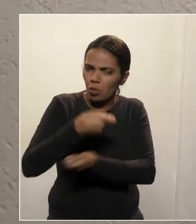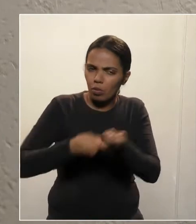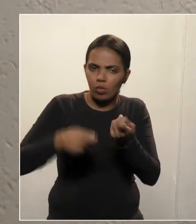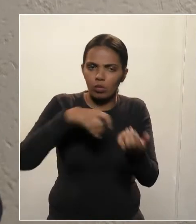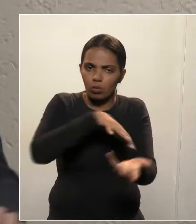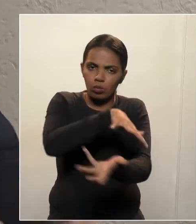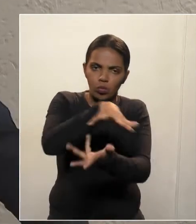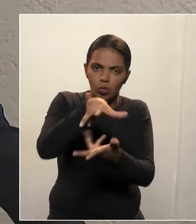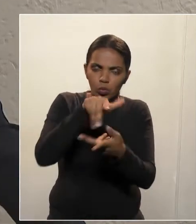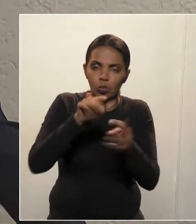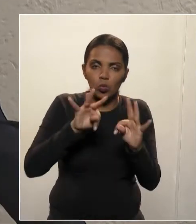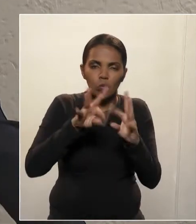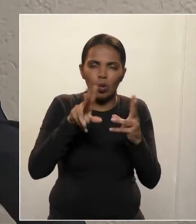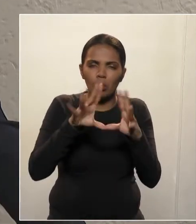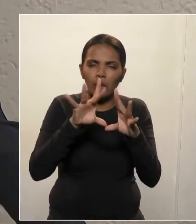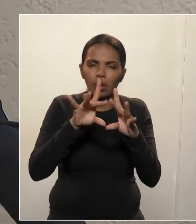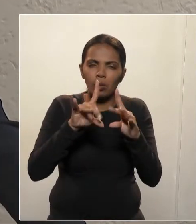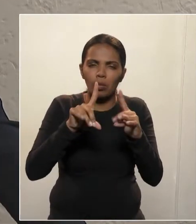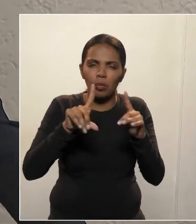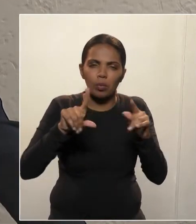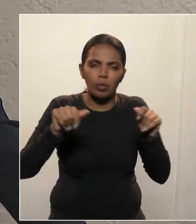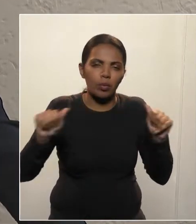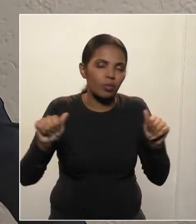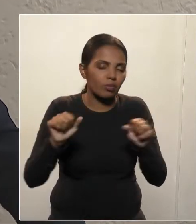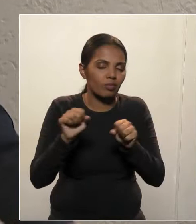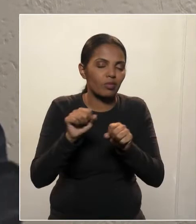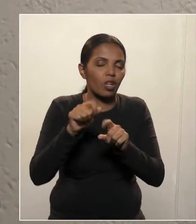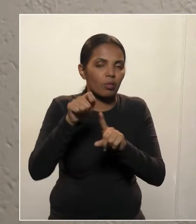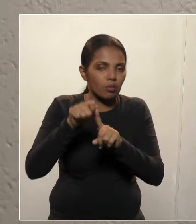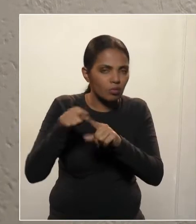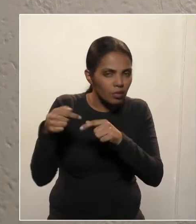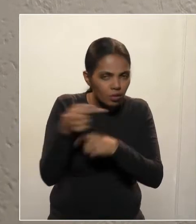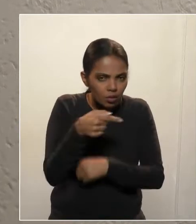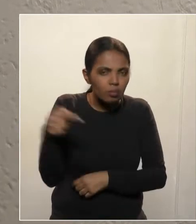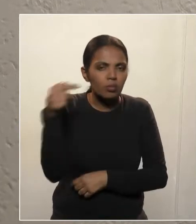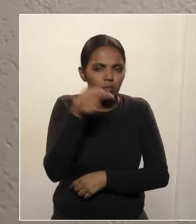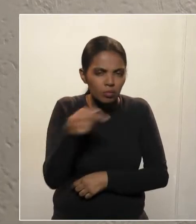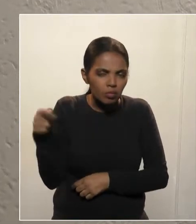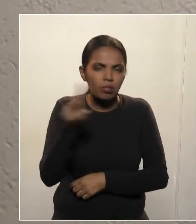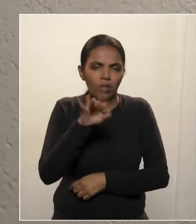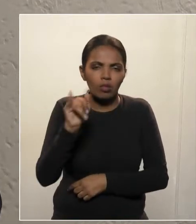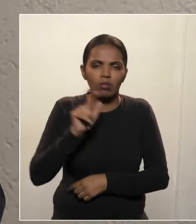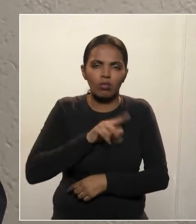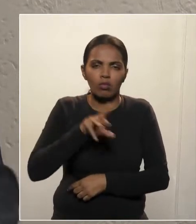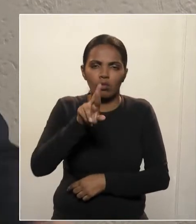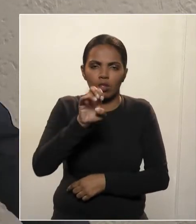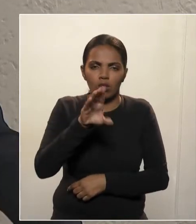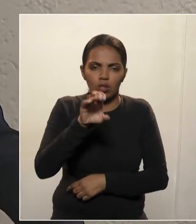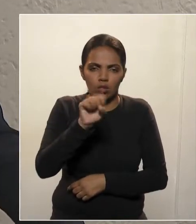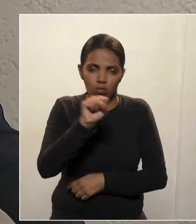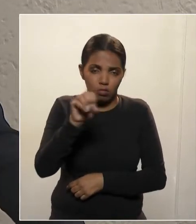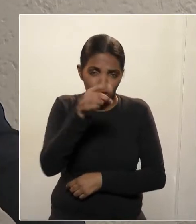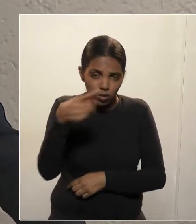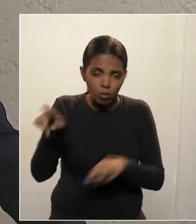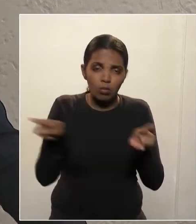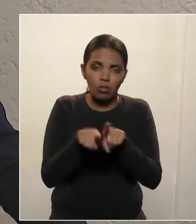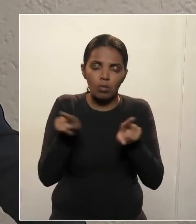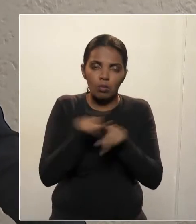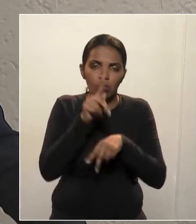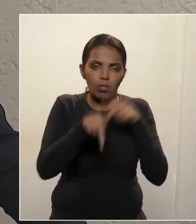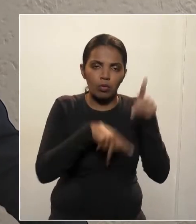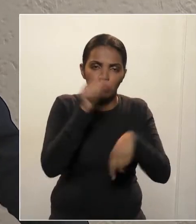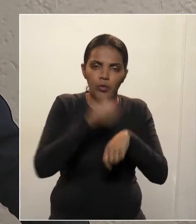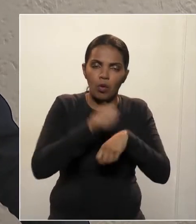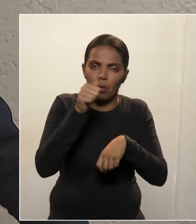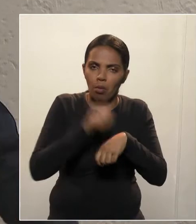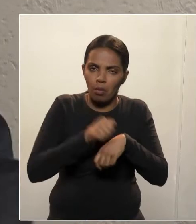a economia do mundo está derretendo há semanas, com ameaça de recessão e empobrecimento da população por